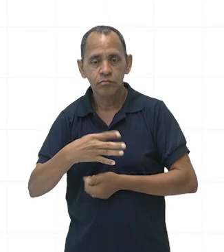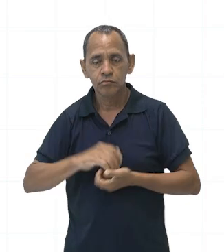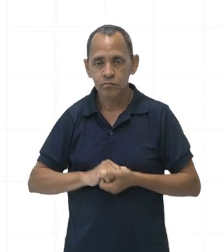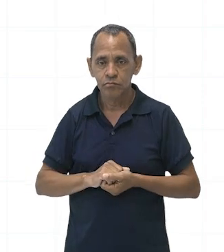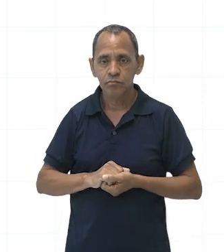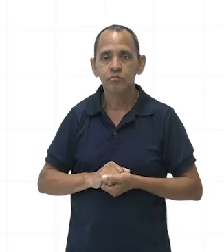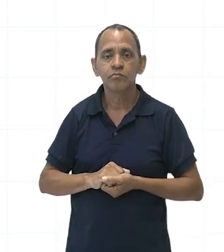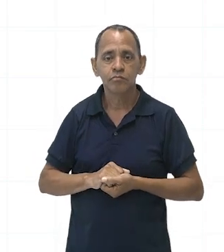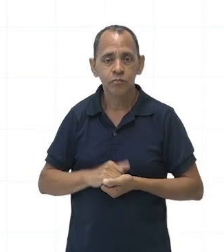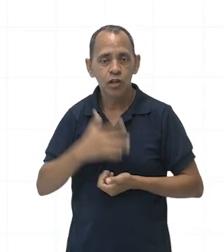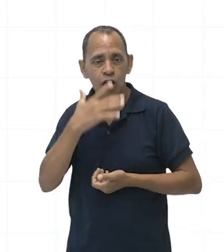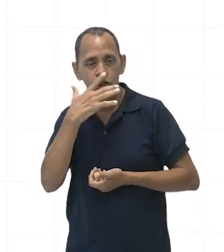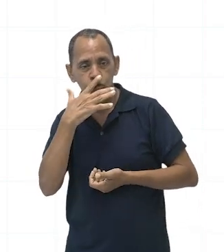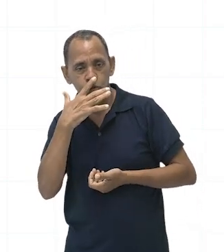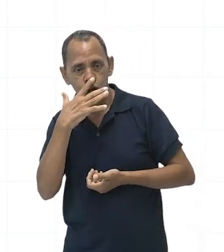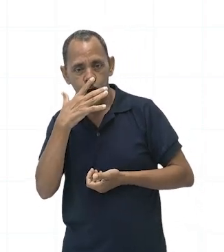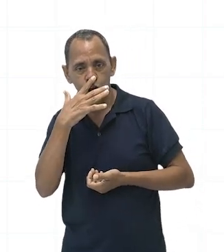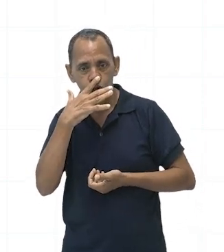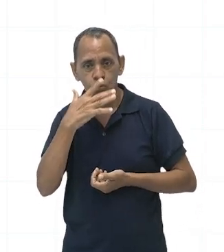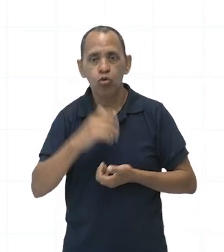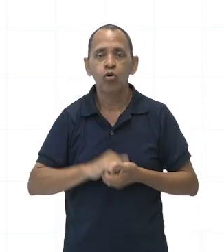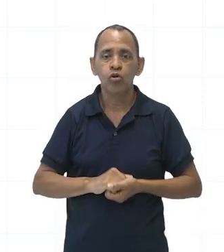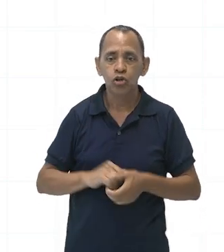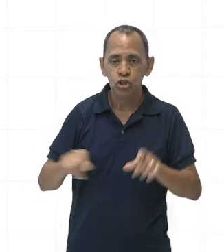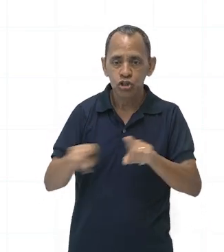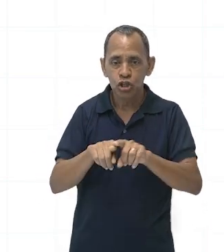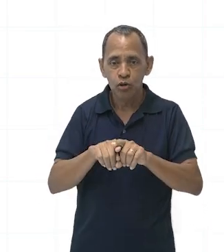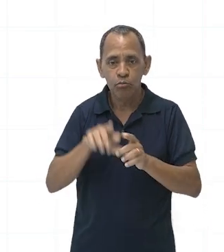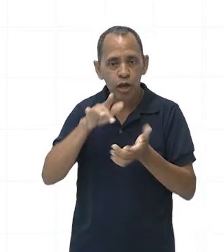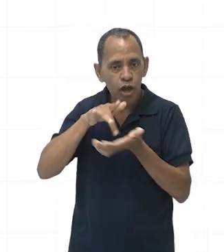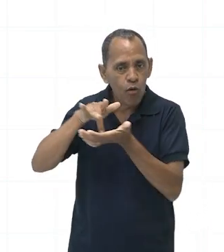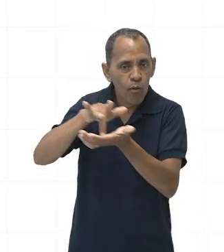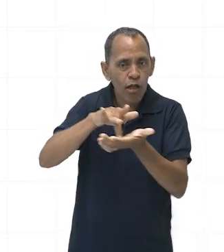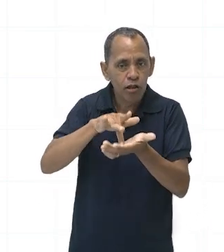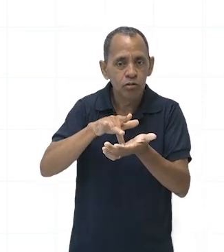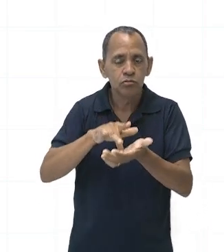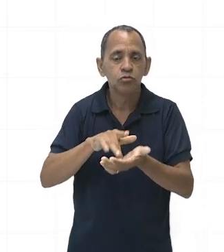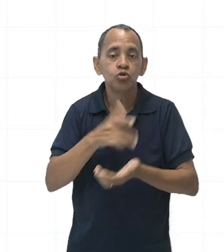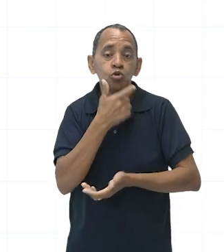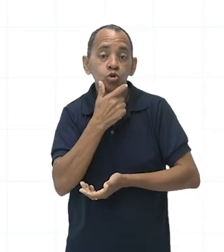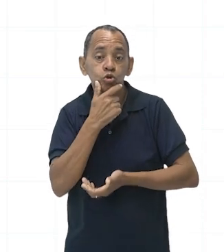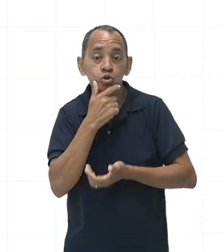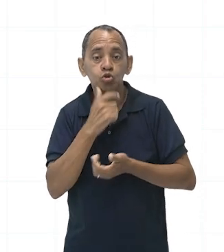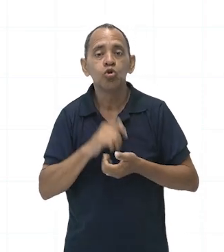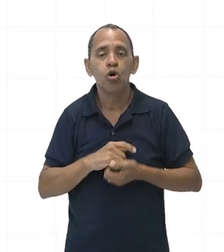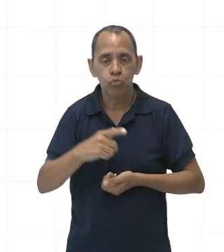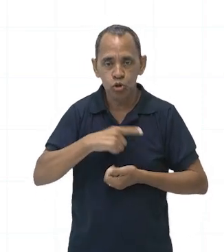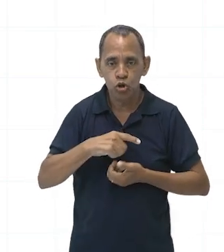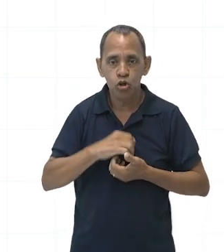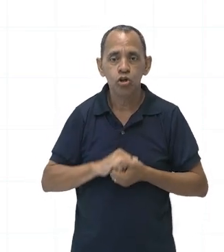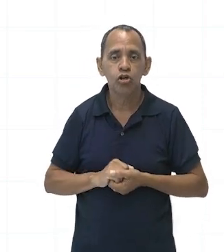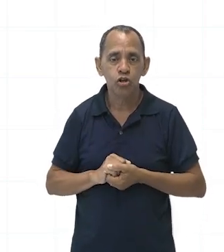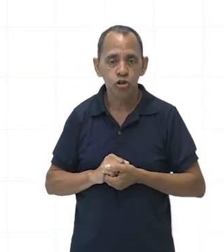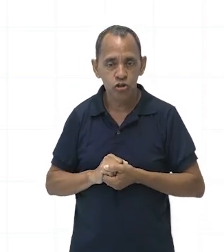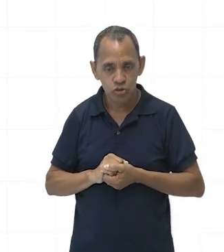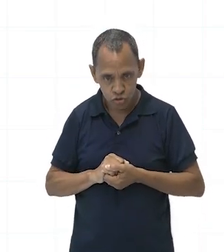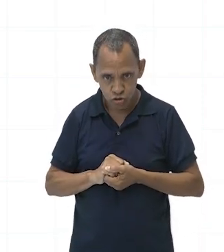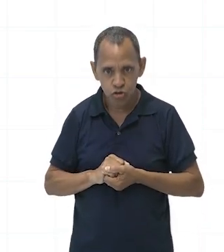bailarino. Nesse tempo, os homens tinham grande destaque por conta dos saltos e